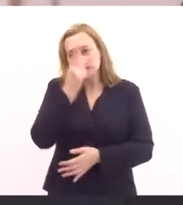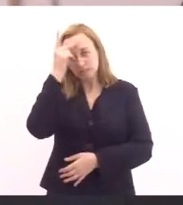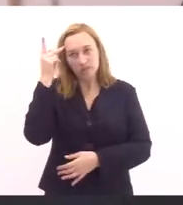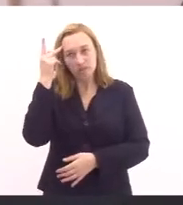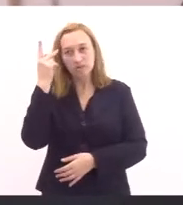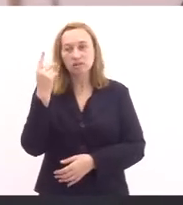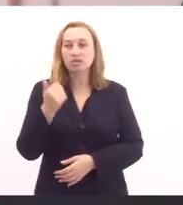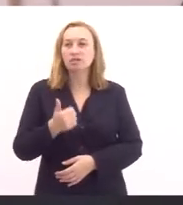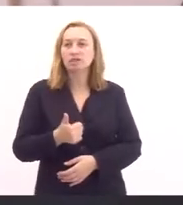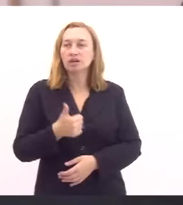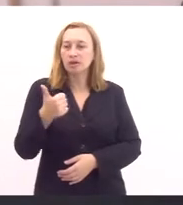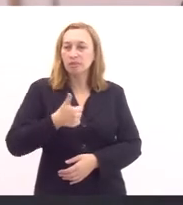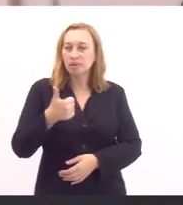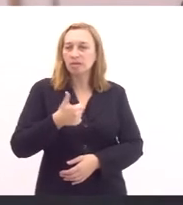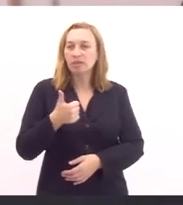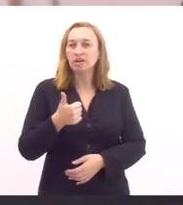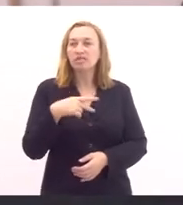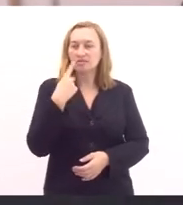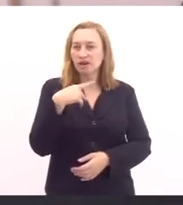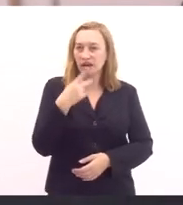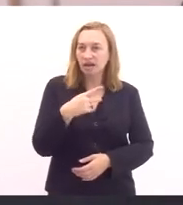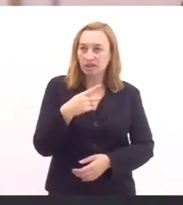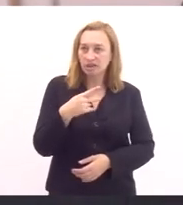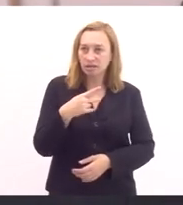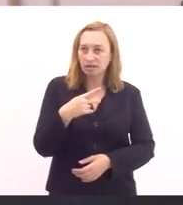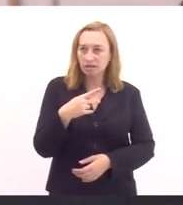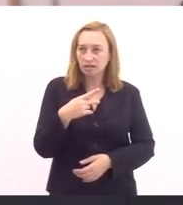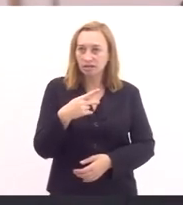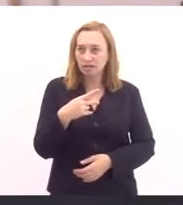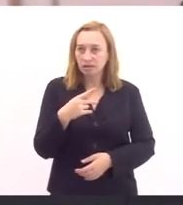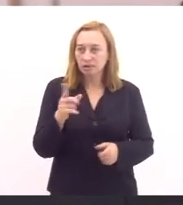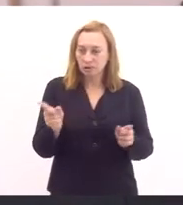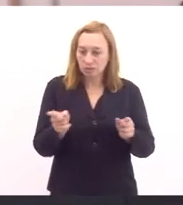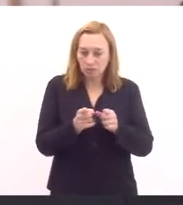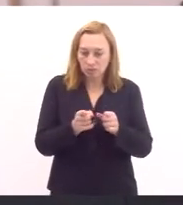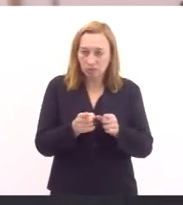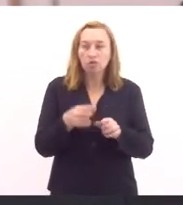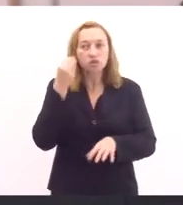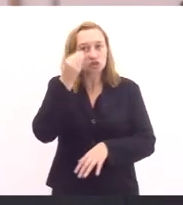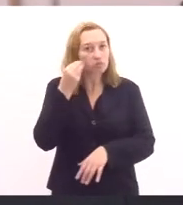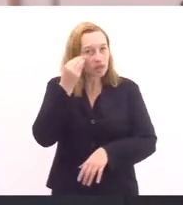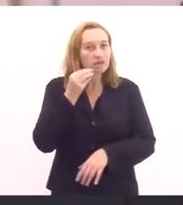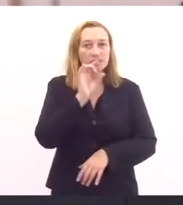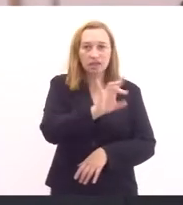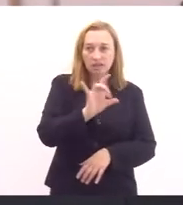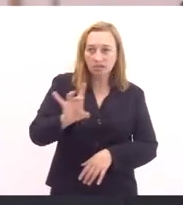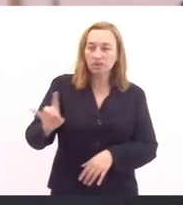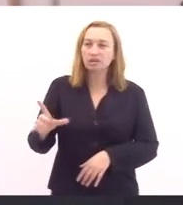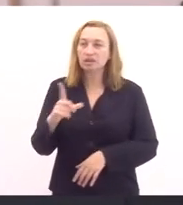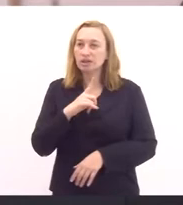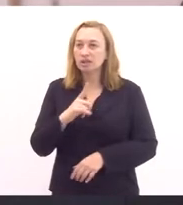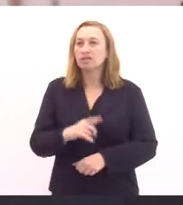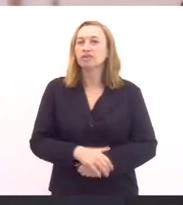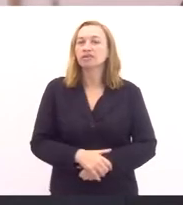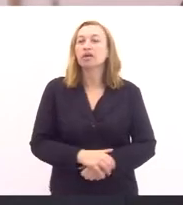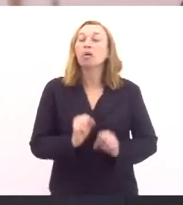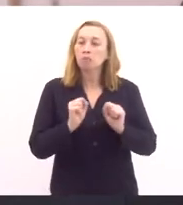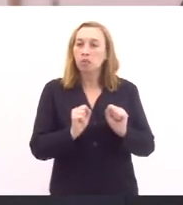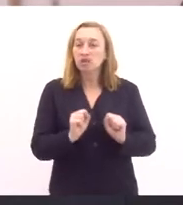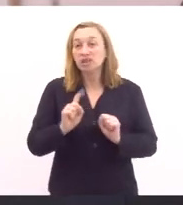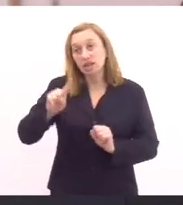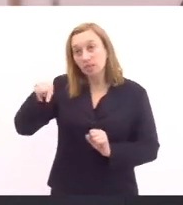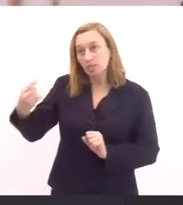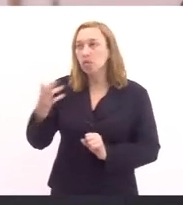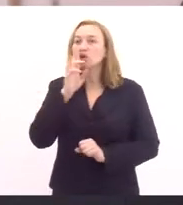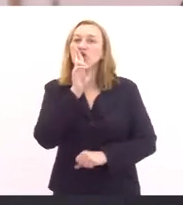que fizeram as primeiras intervenções que são curtas para experiência que cada uma tem vão poder